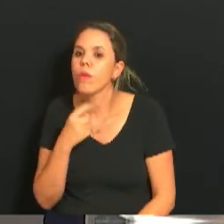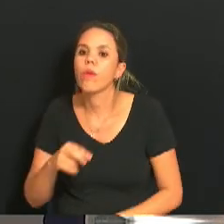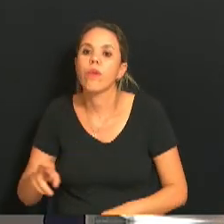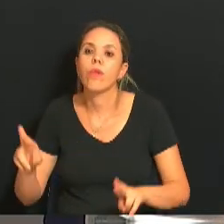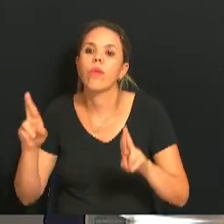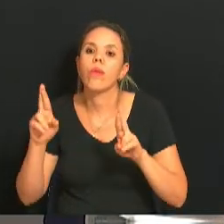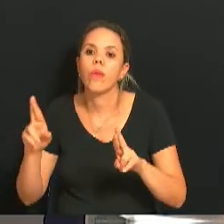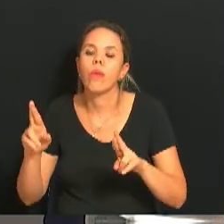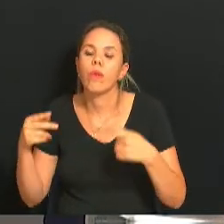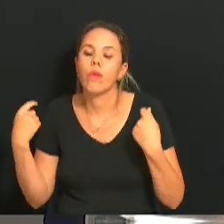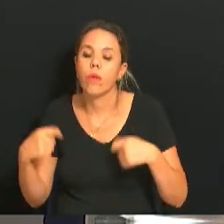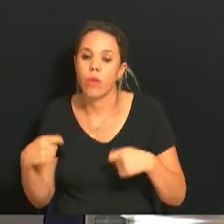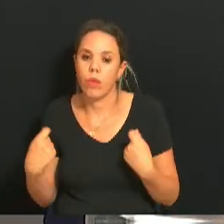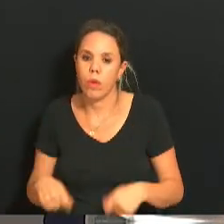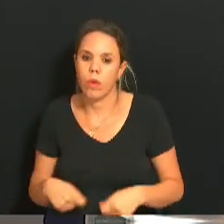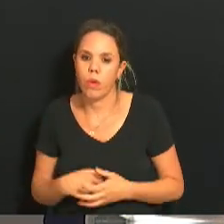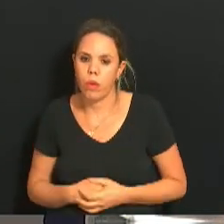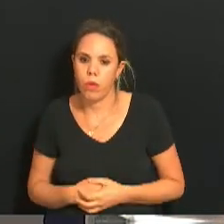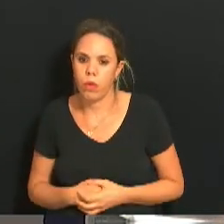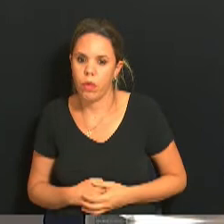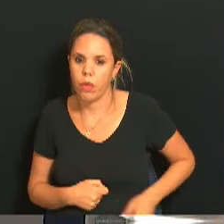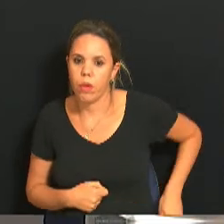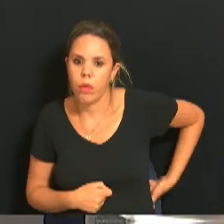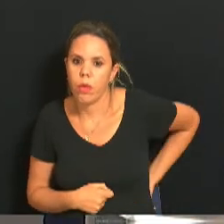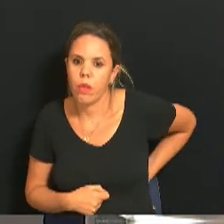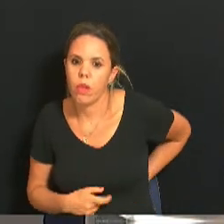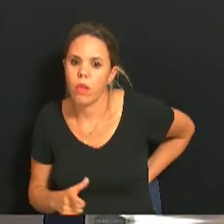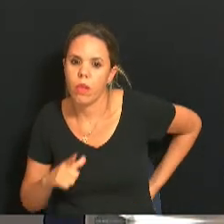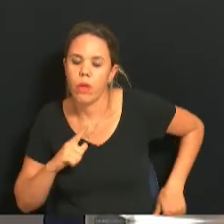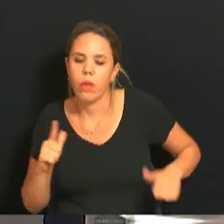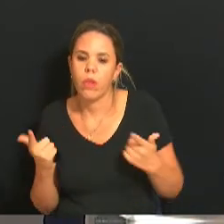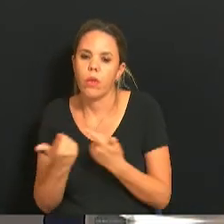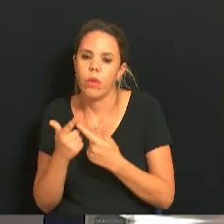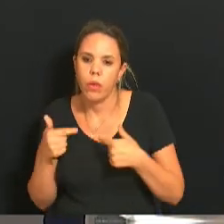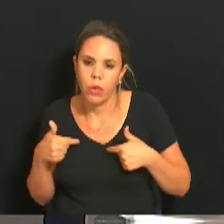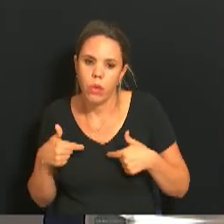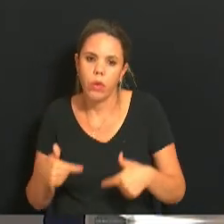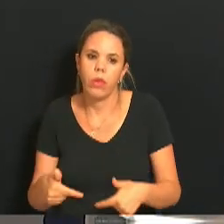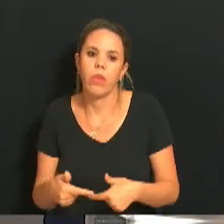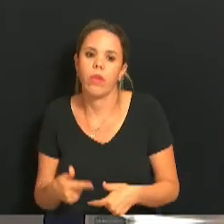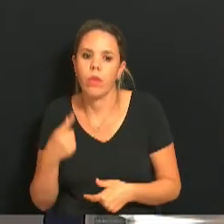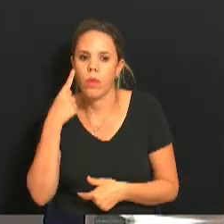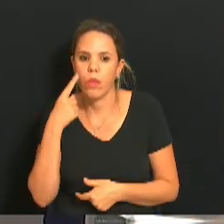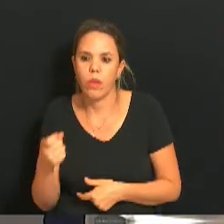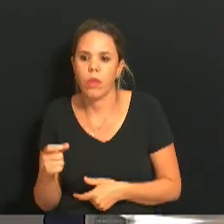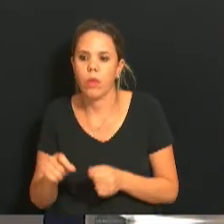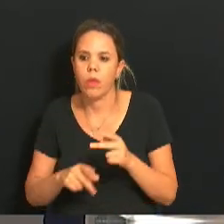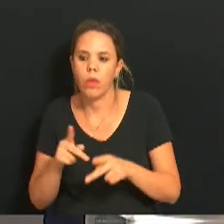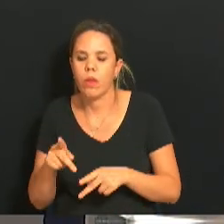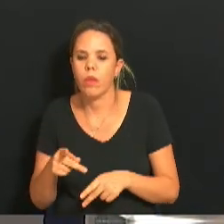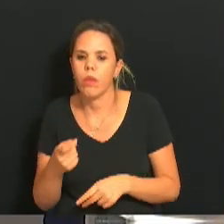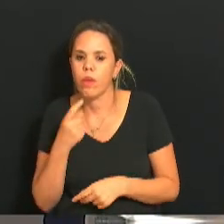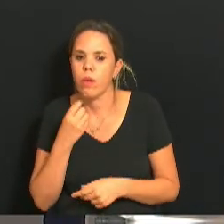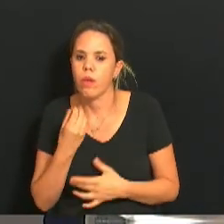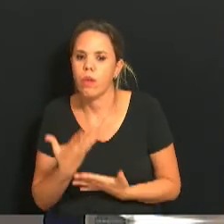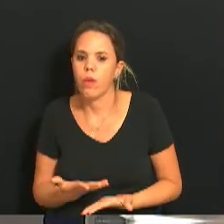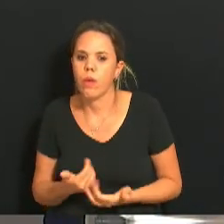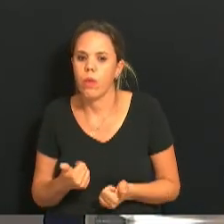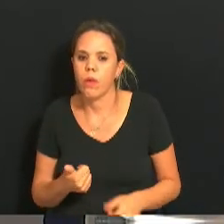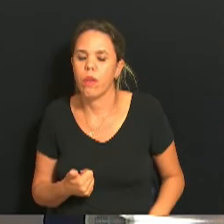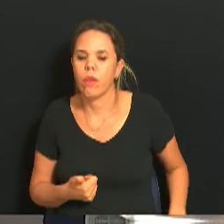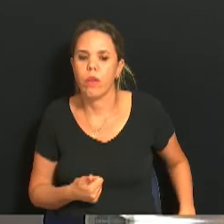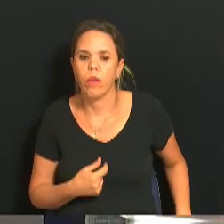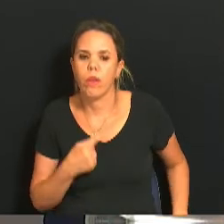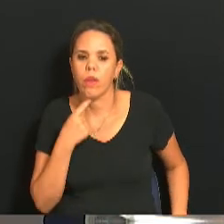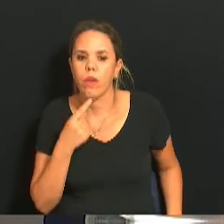e precisa e quer um grupo ativo e interessado naquilo que é bom para cabelo Alguém tem